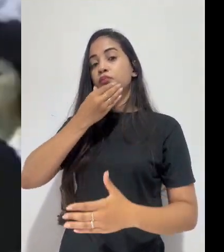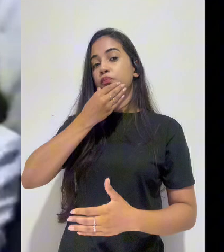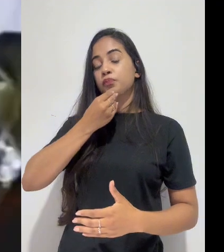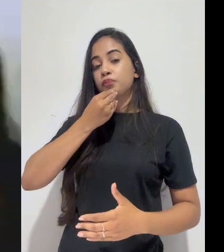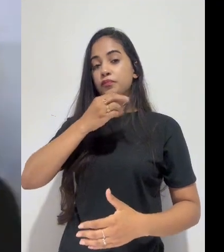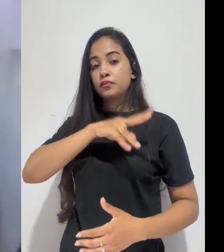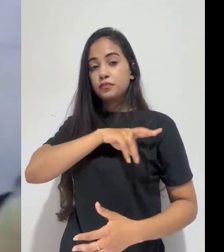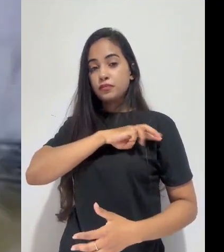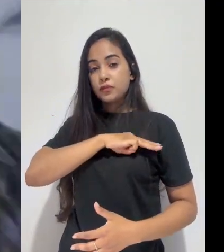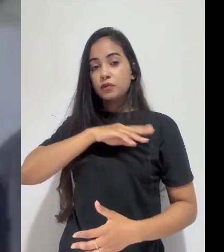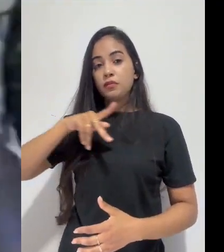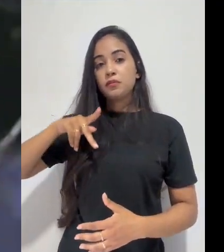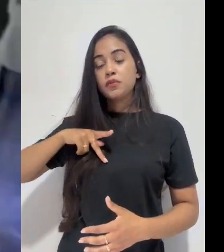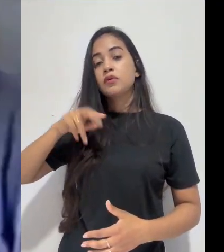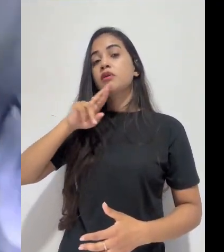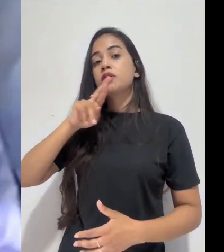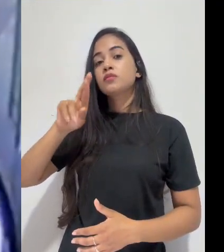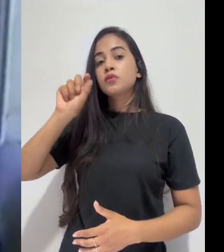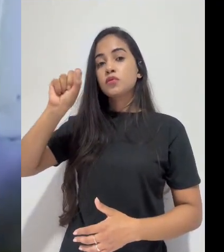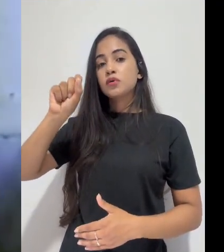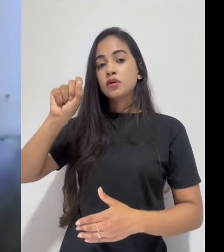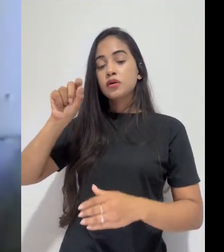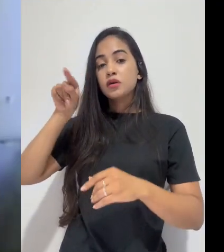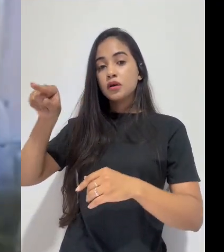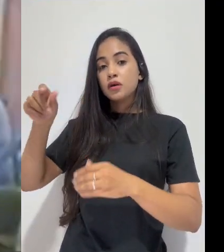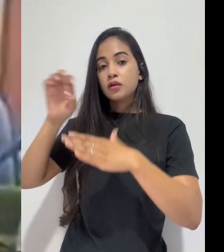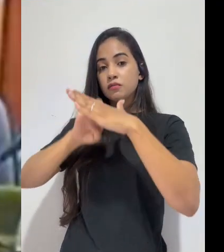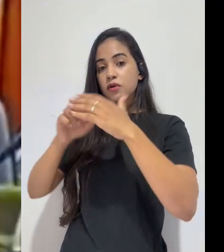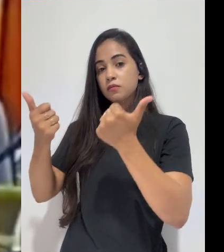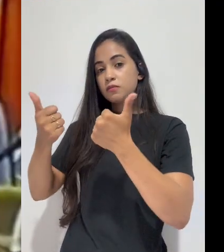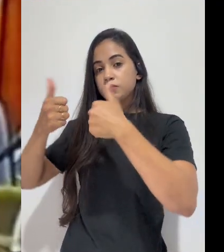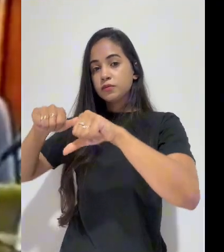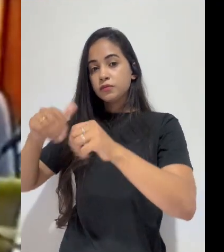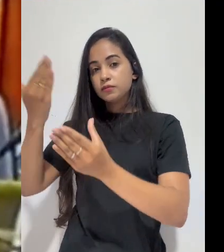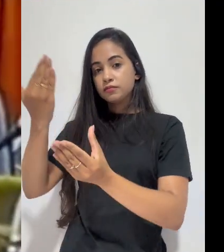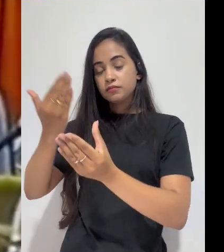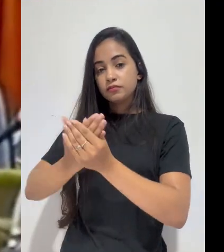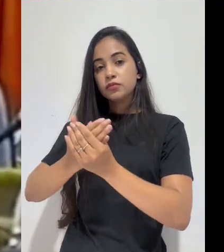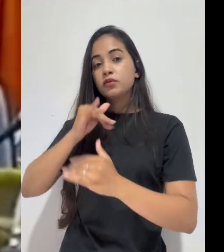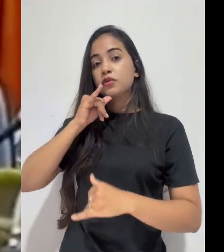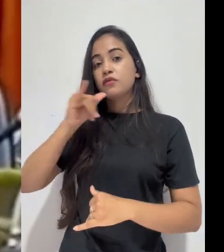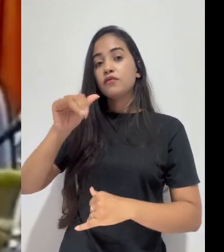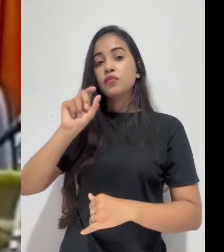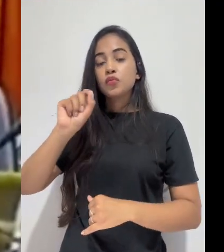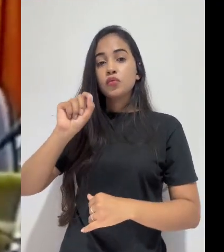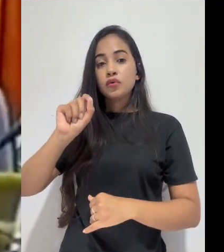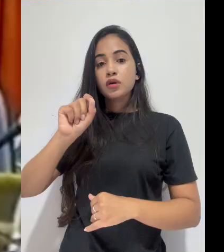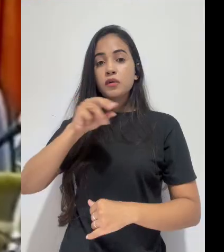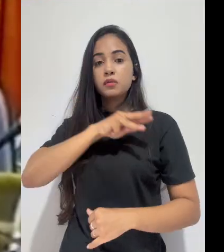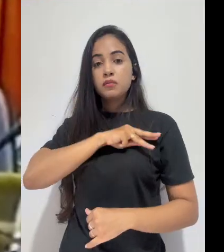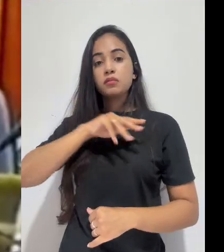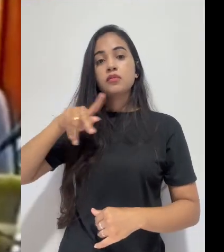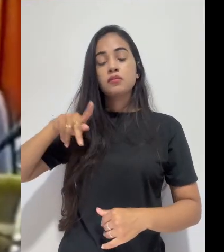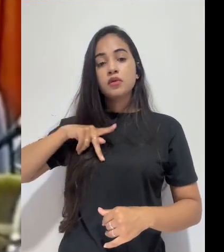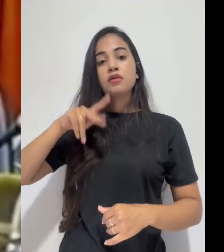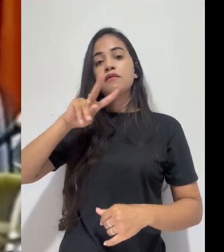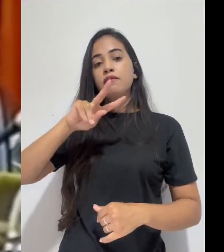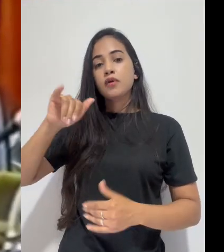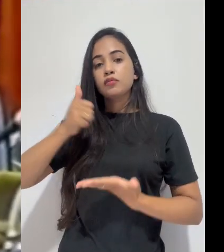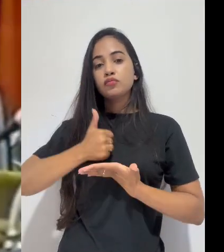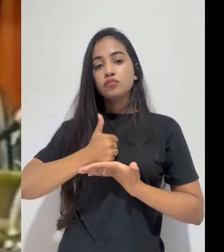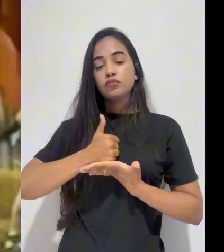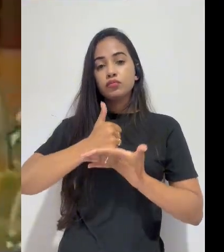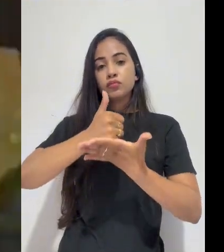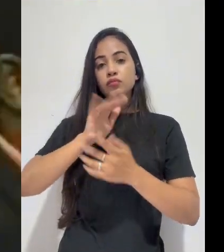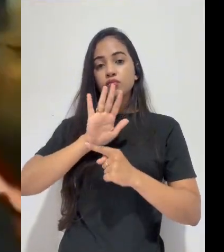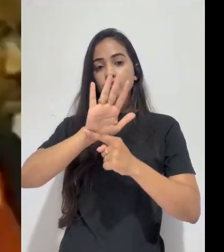representante do Ministério Público opinou desfavoravelmente ao recurso da empresa e informou que o Ministério tomaria as providências